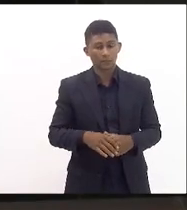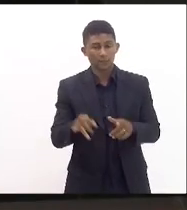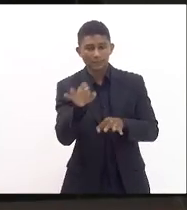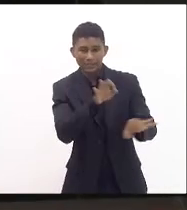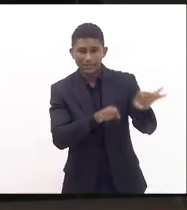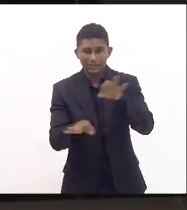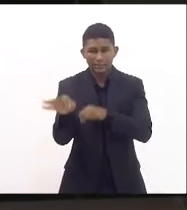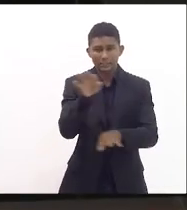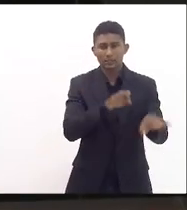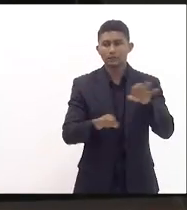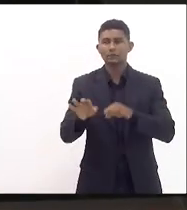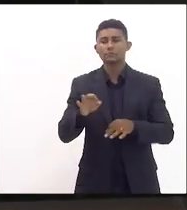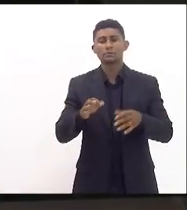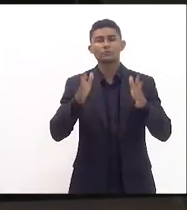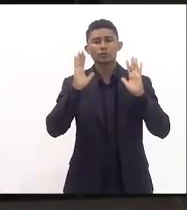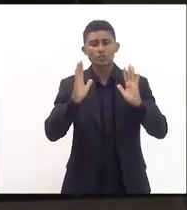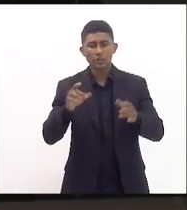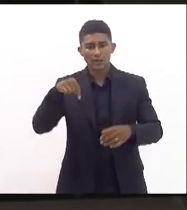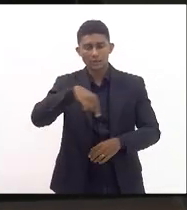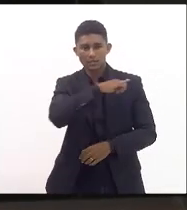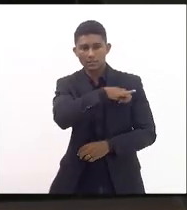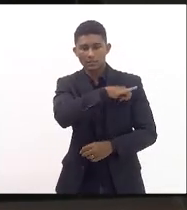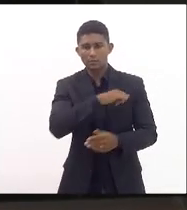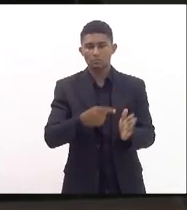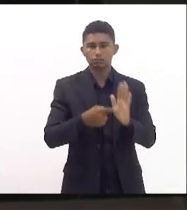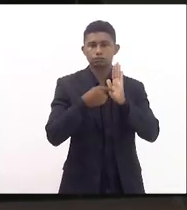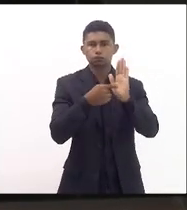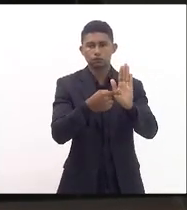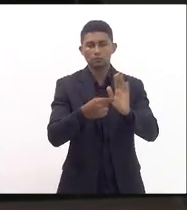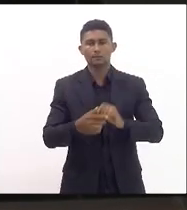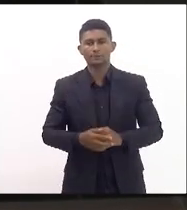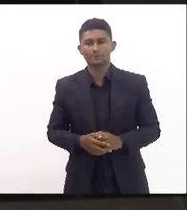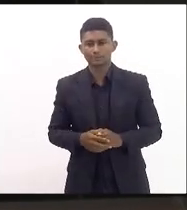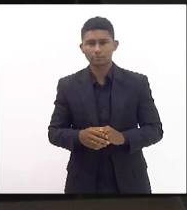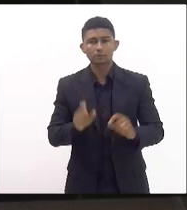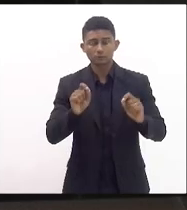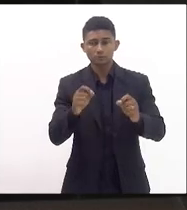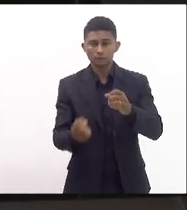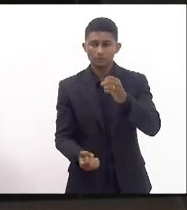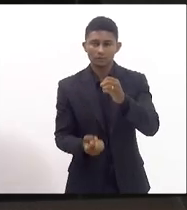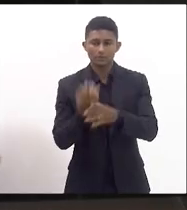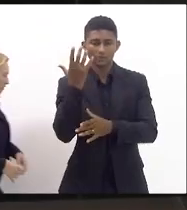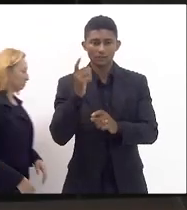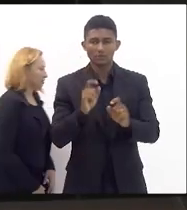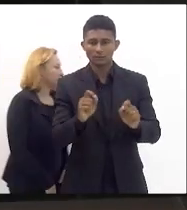está sendo apresentado pelo Estado do Rio de Janeiro, a criação de